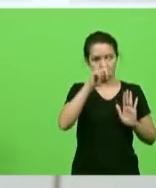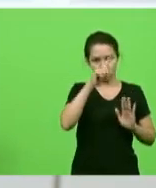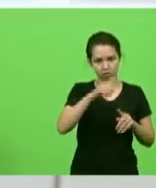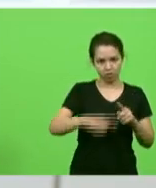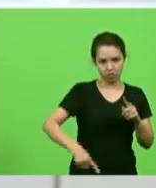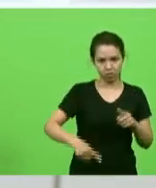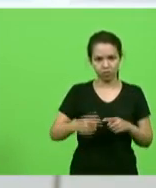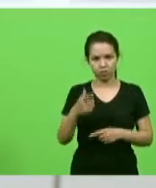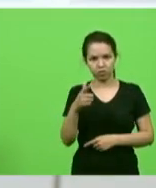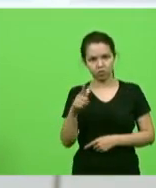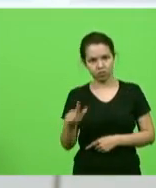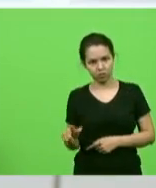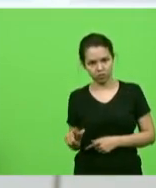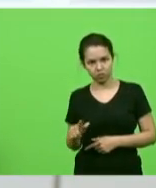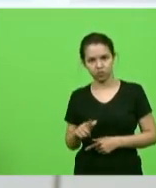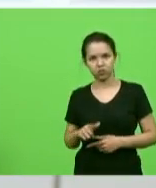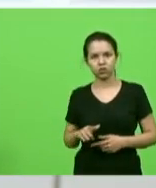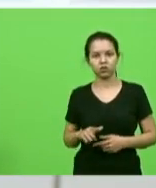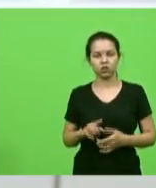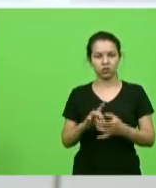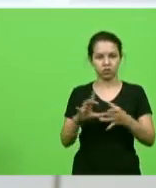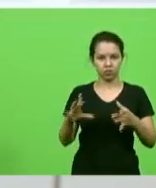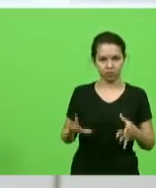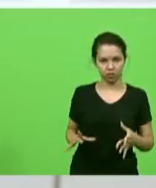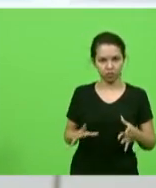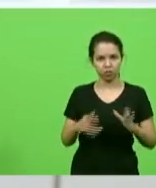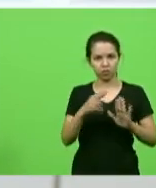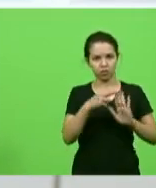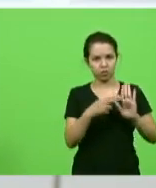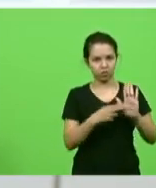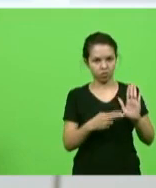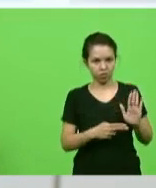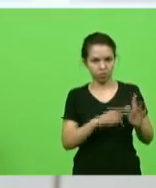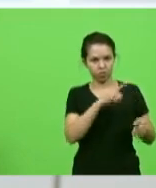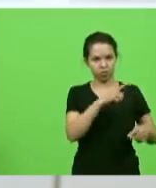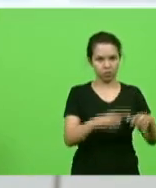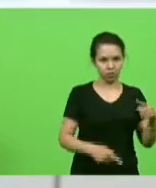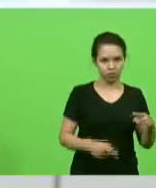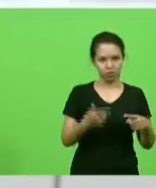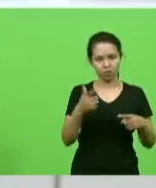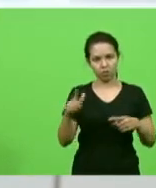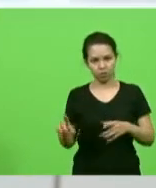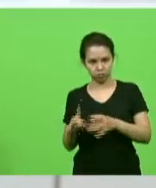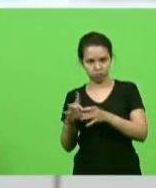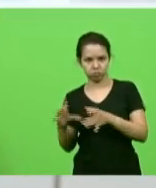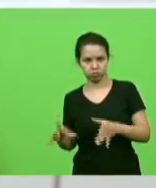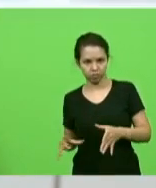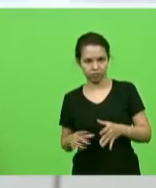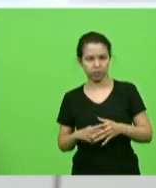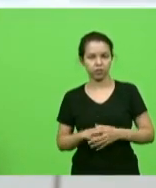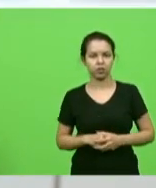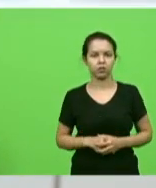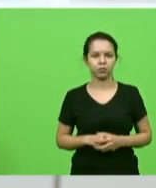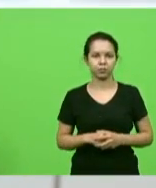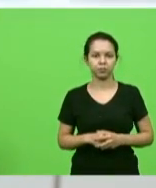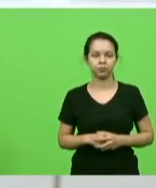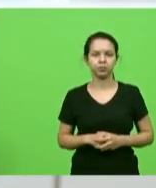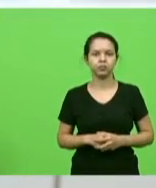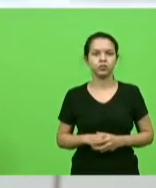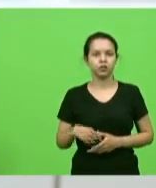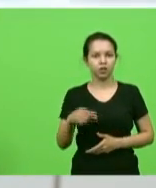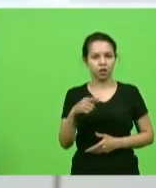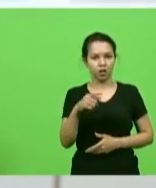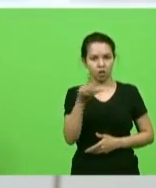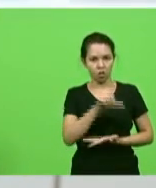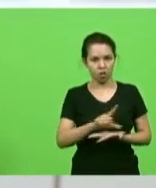outra ordem como também perdes de uma nova proíba EA outra somente a lógica mais elementar nos diz